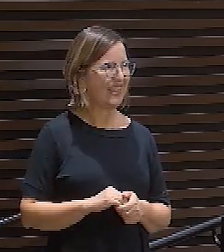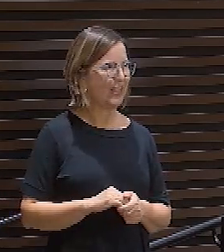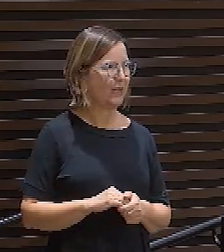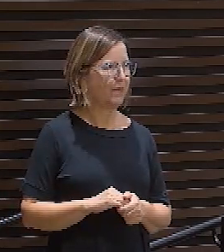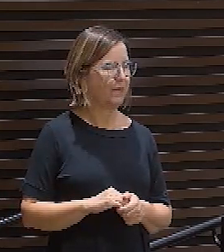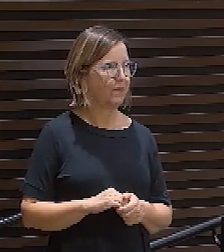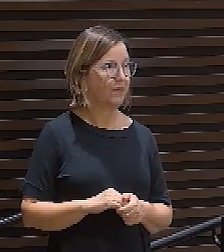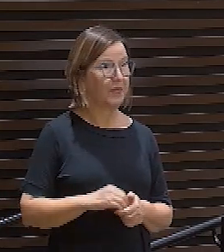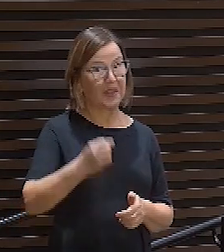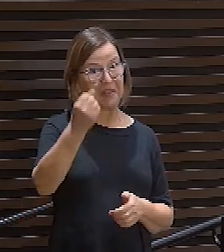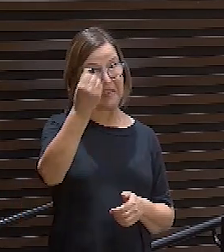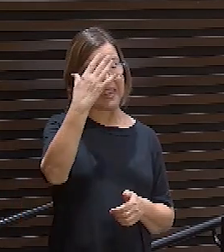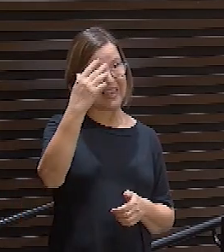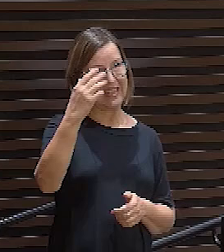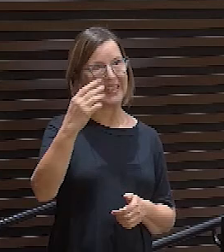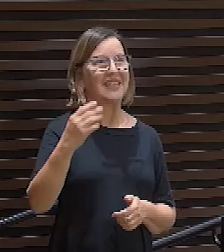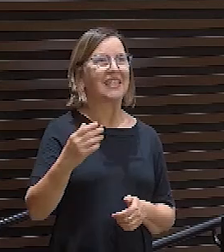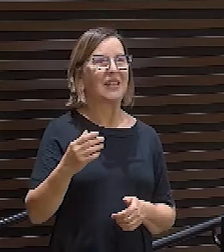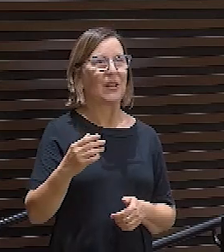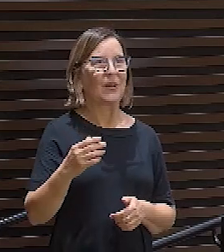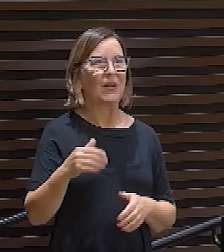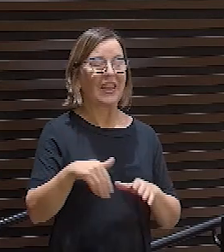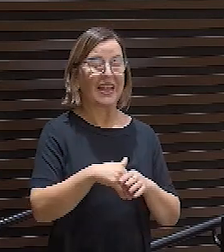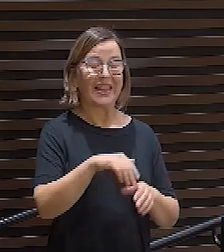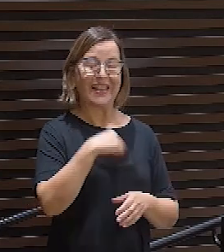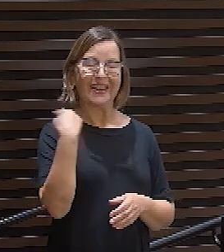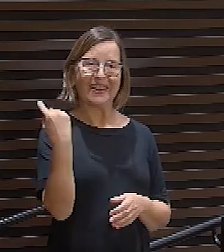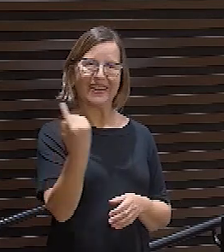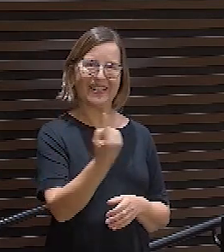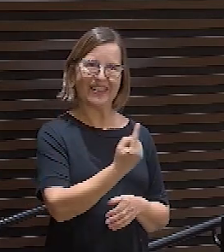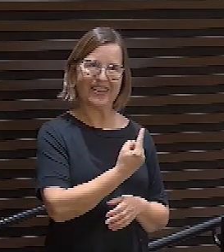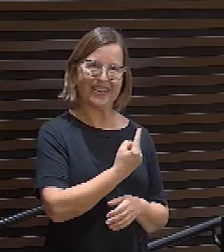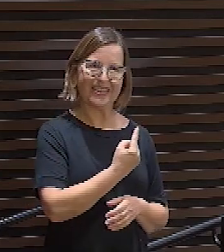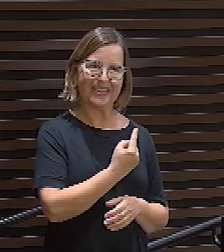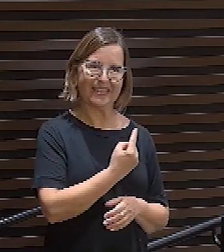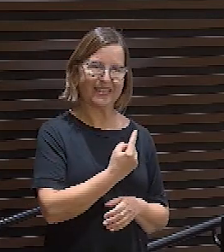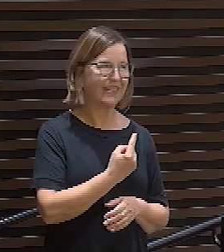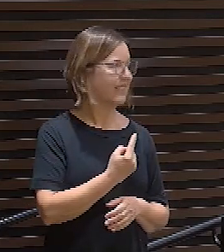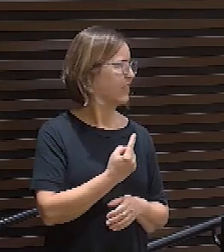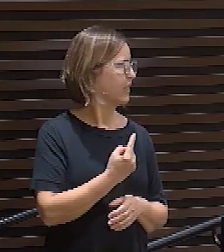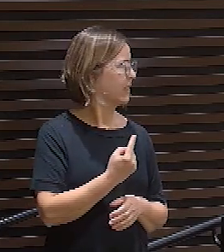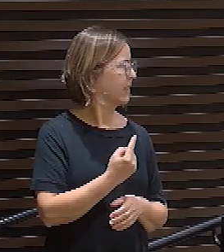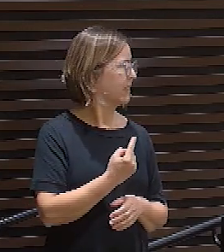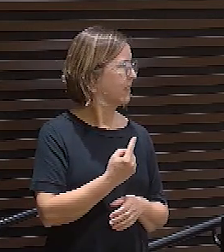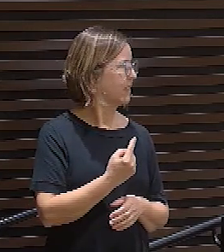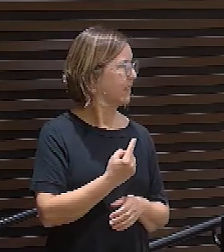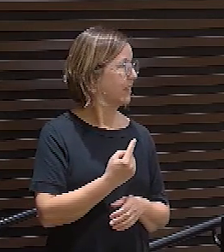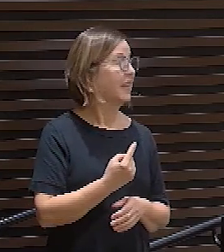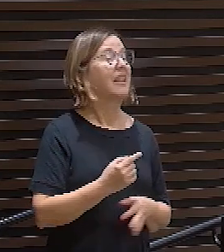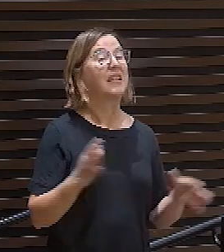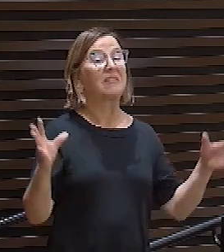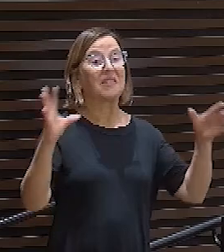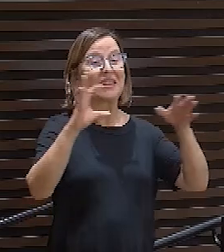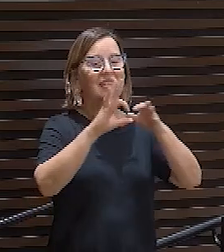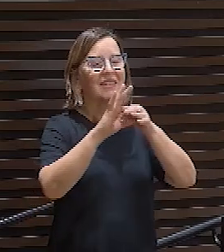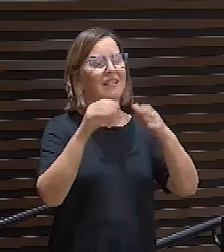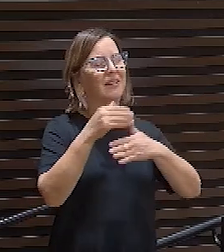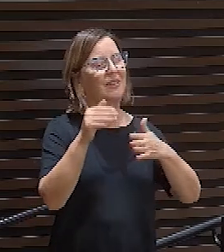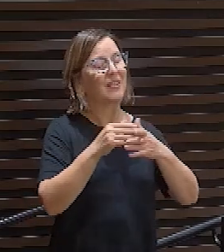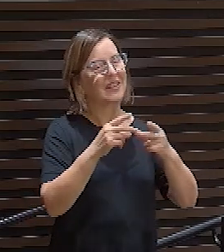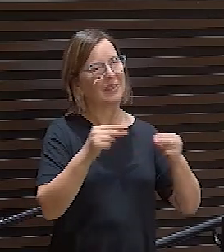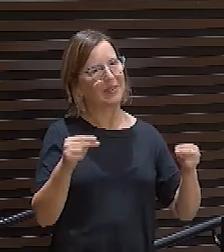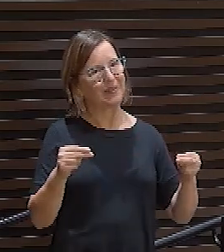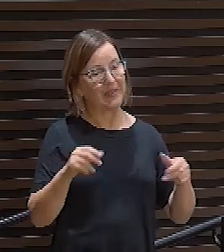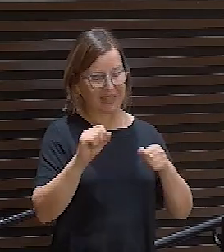E a revelação dele em nós é o que vai restaurar todas as coisas. E a criação,